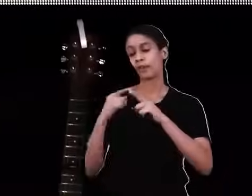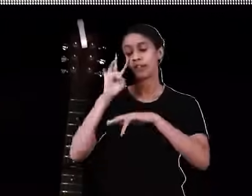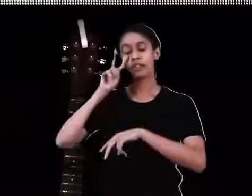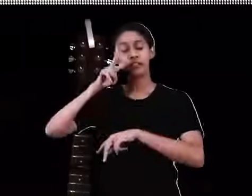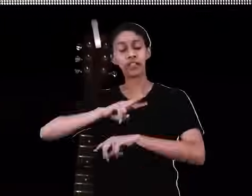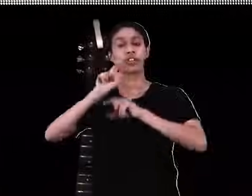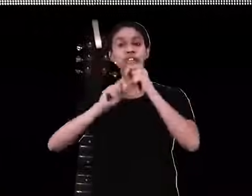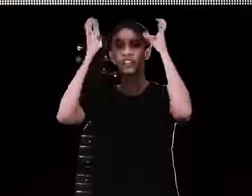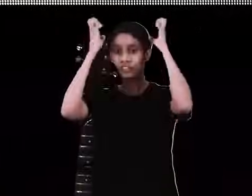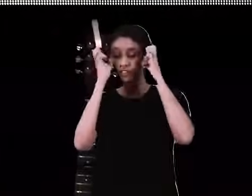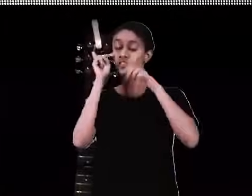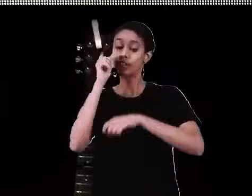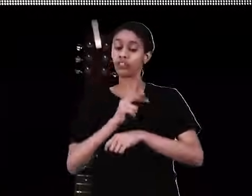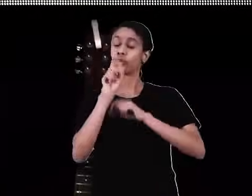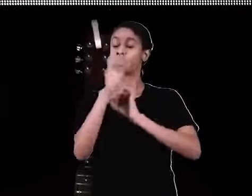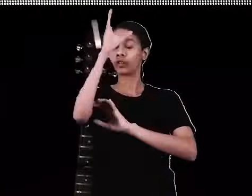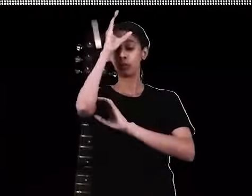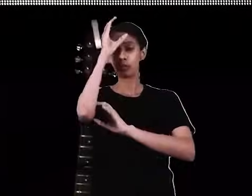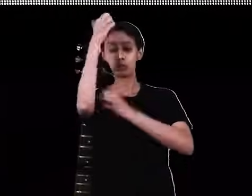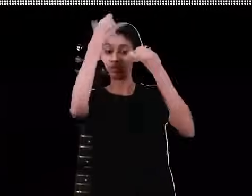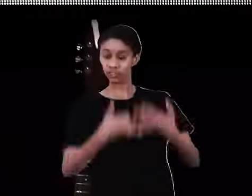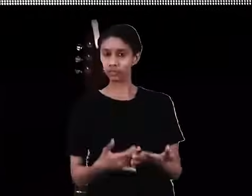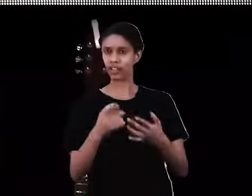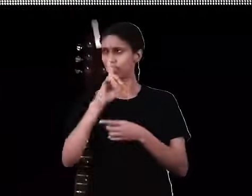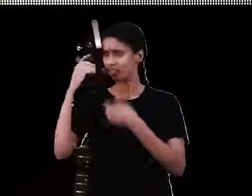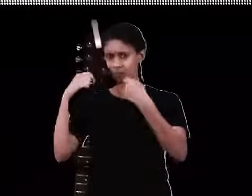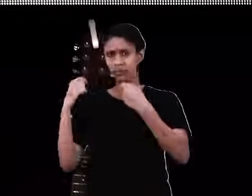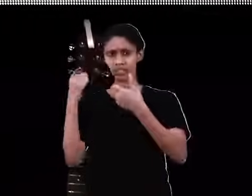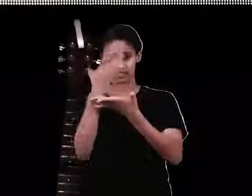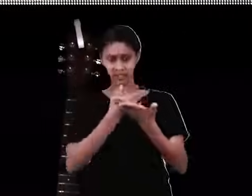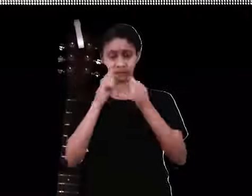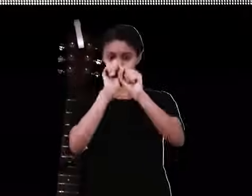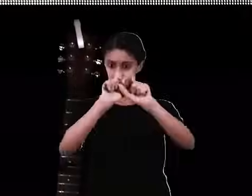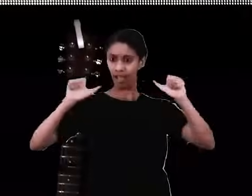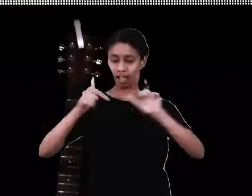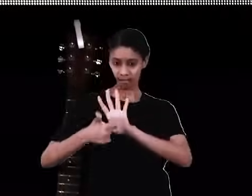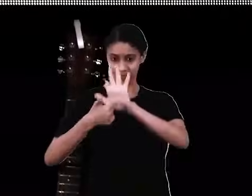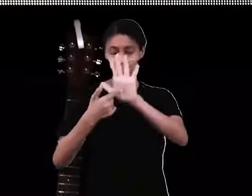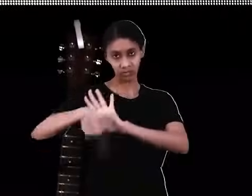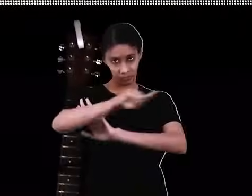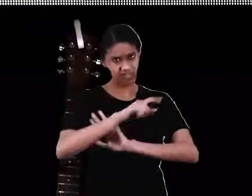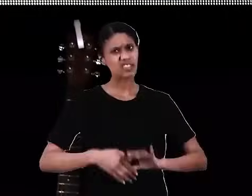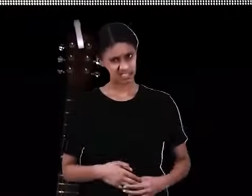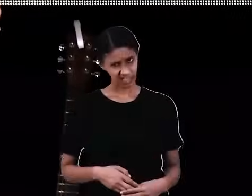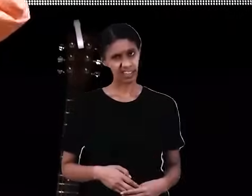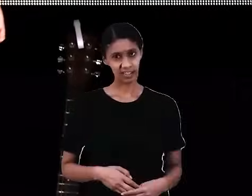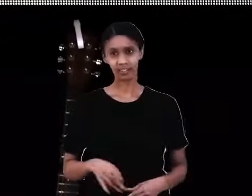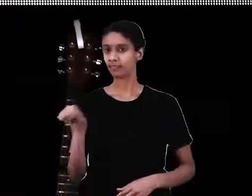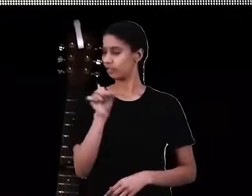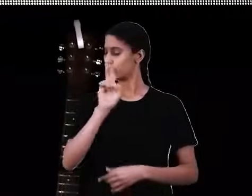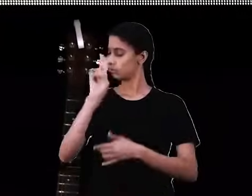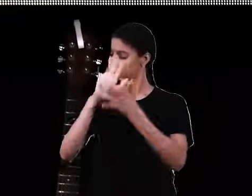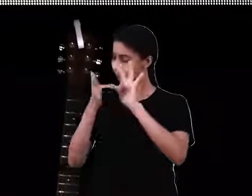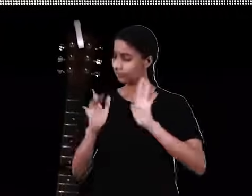tio. Rapaz, Deus vai precisar desenhar pra tu. Vai, gente. Diga, vai não, mulher, em nome de Jesus.